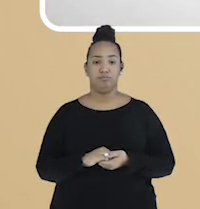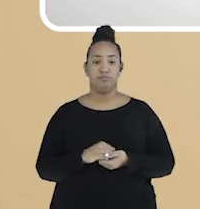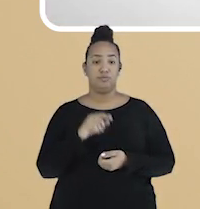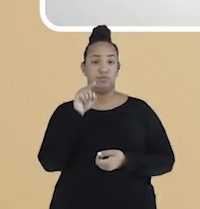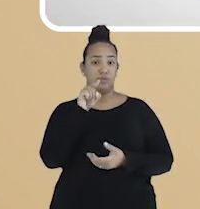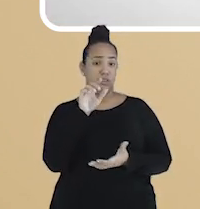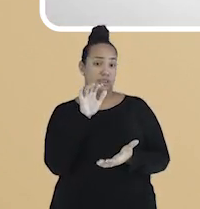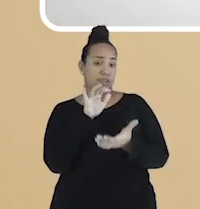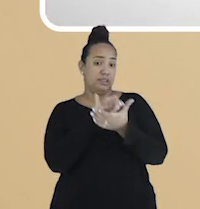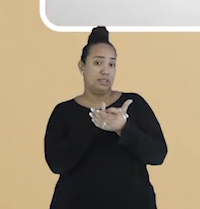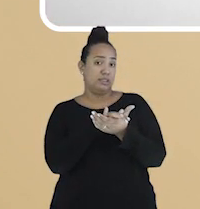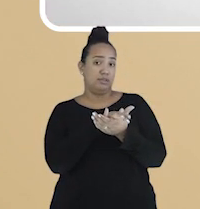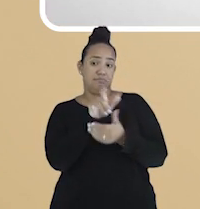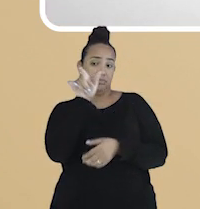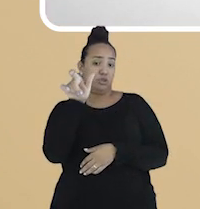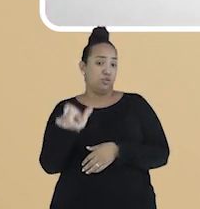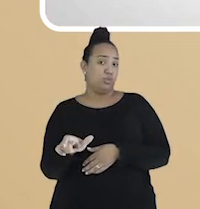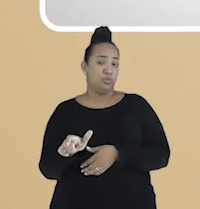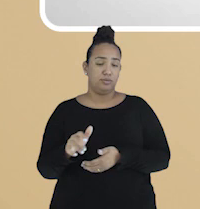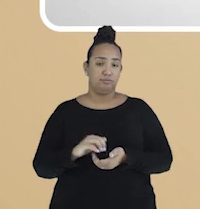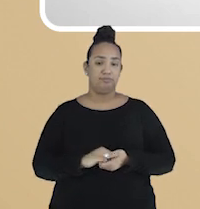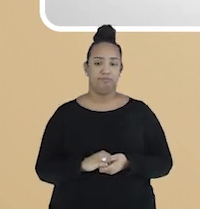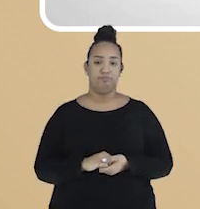com quem você deveria se relacionar.